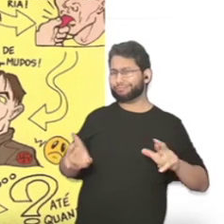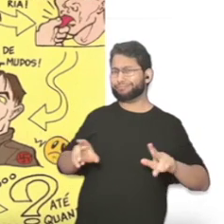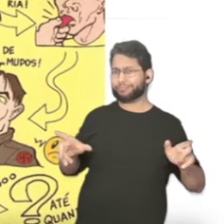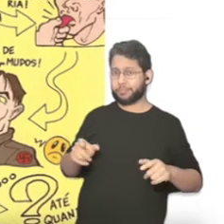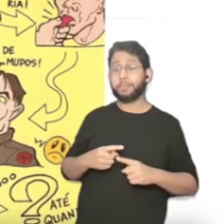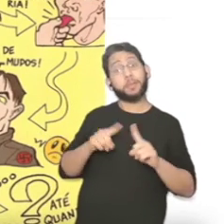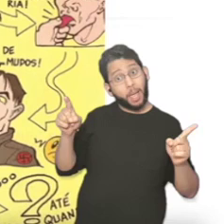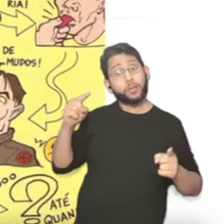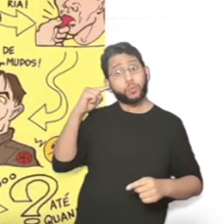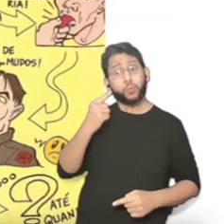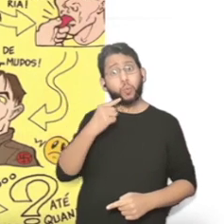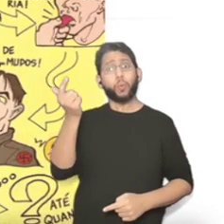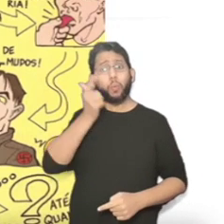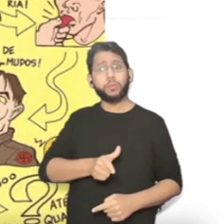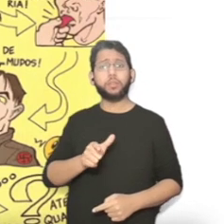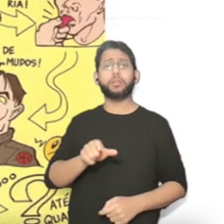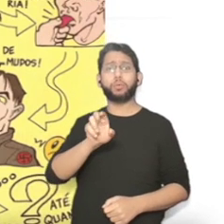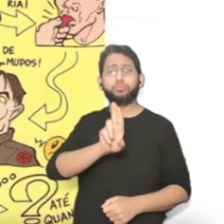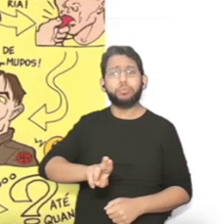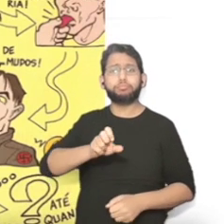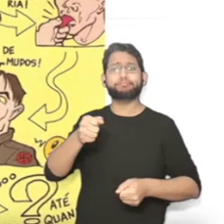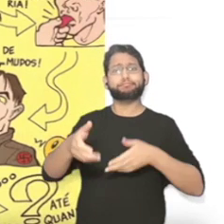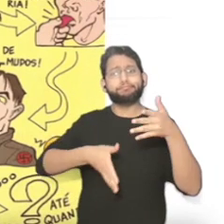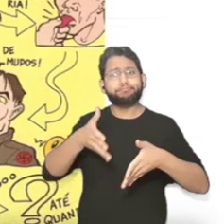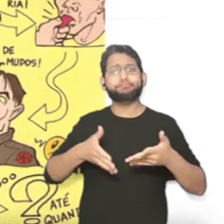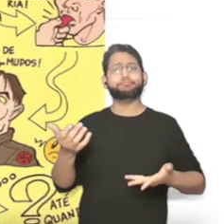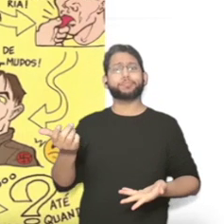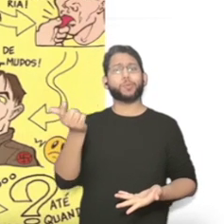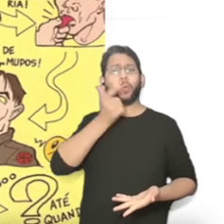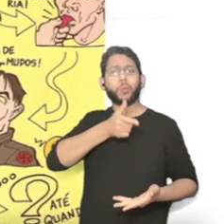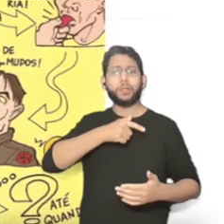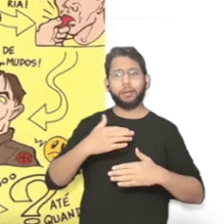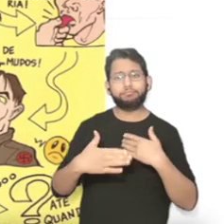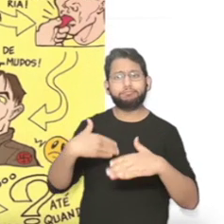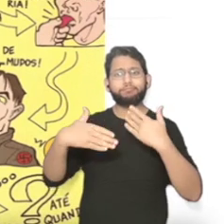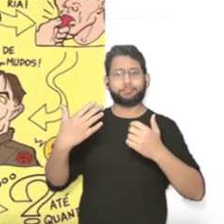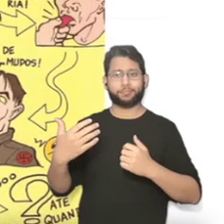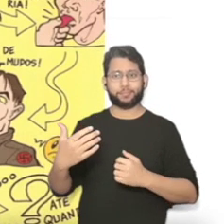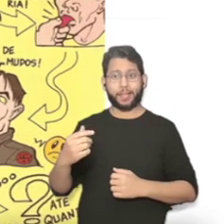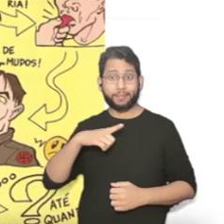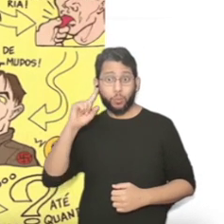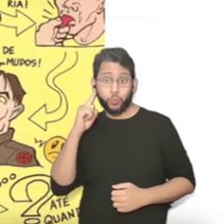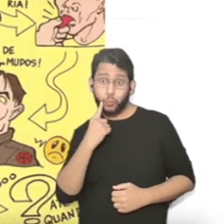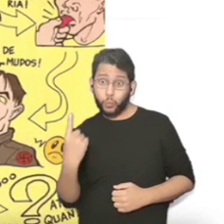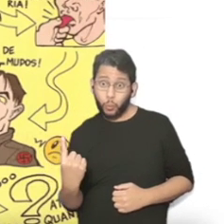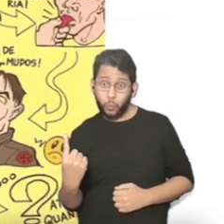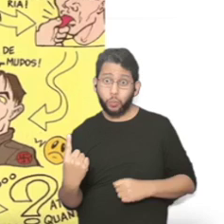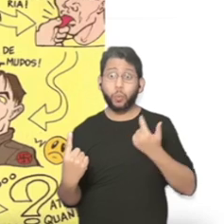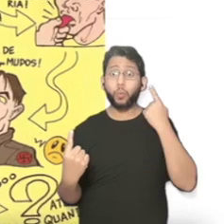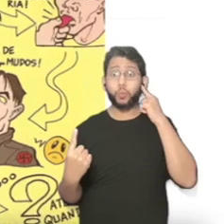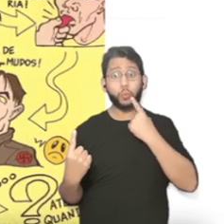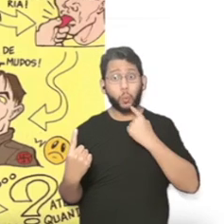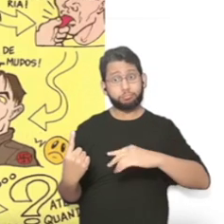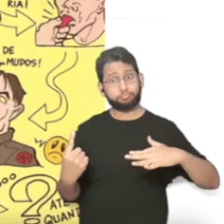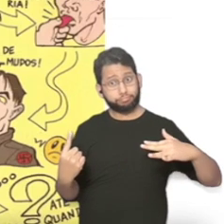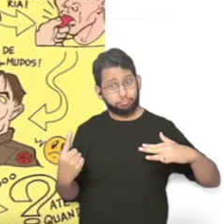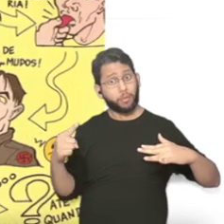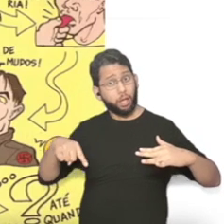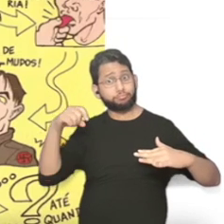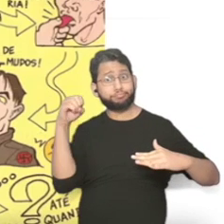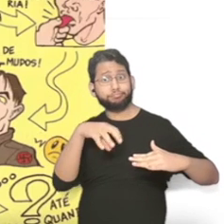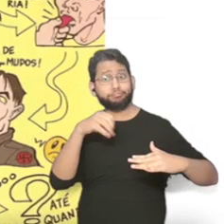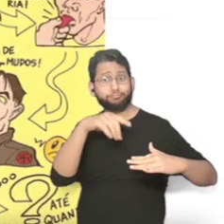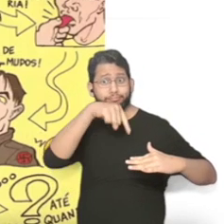sinais e conseguiram se desenvolver. Alguns surdos, inclusive, se tornaram educadores de surdos,